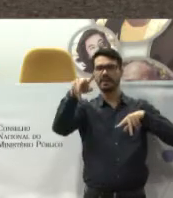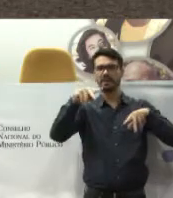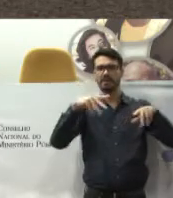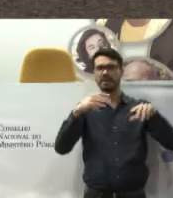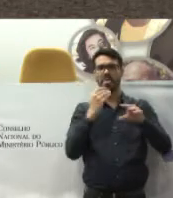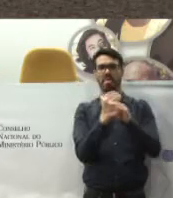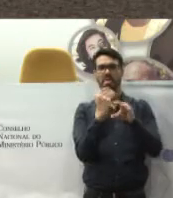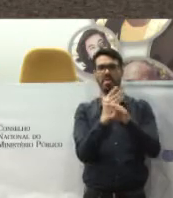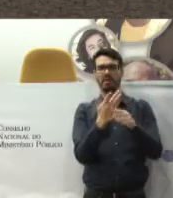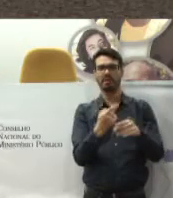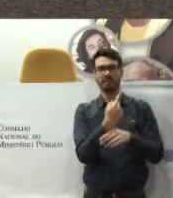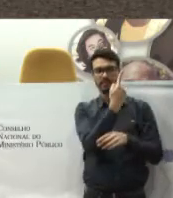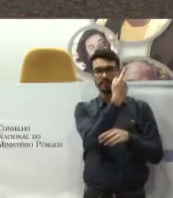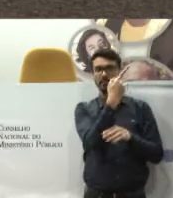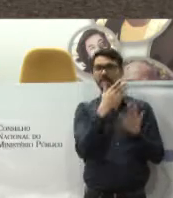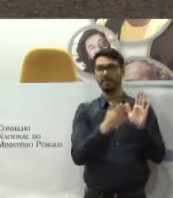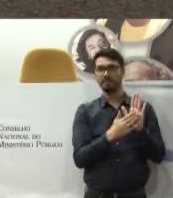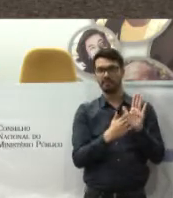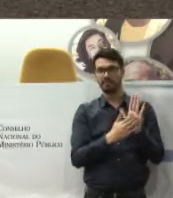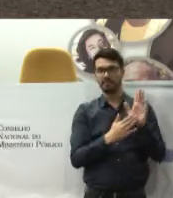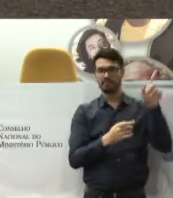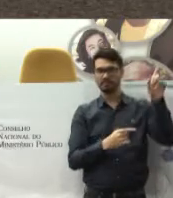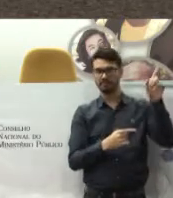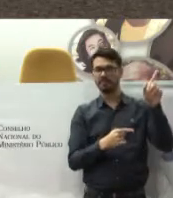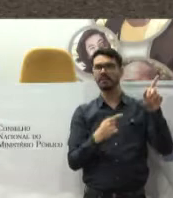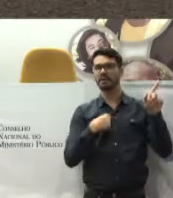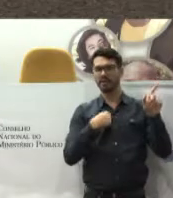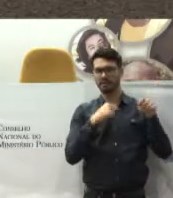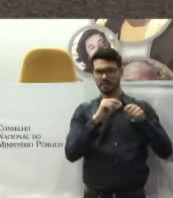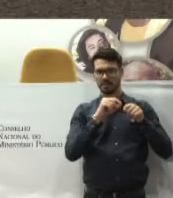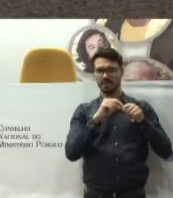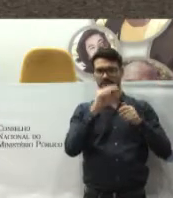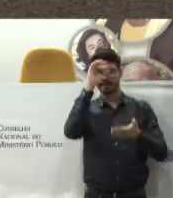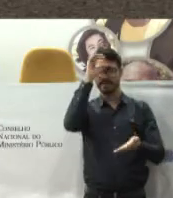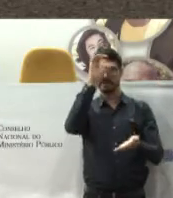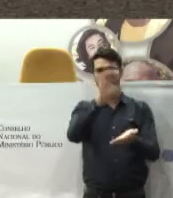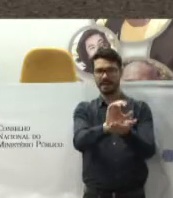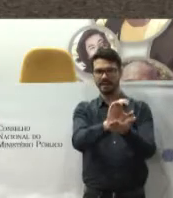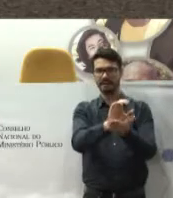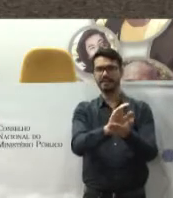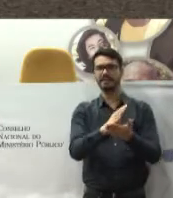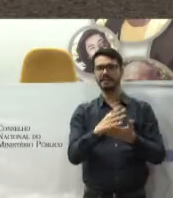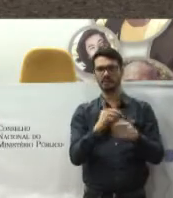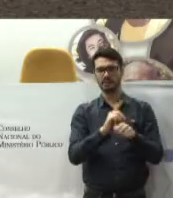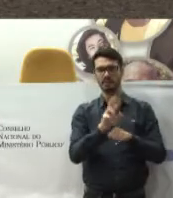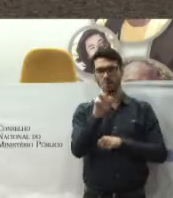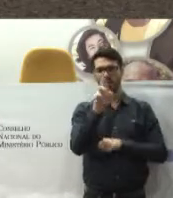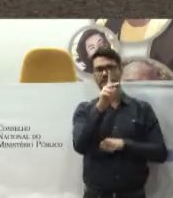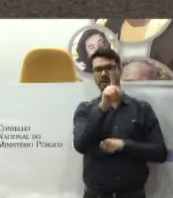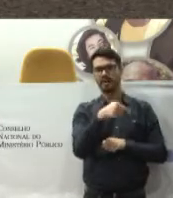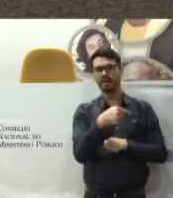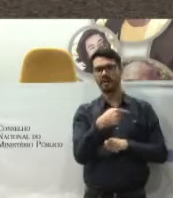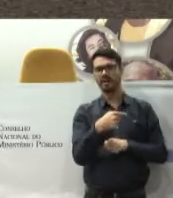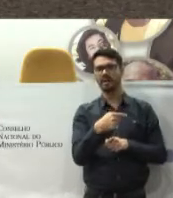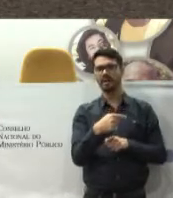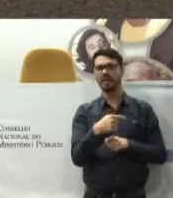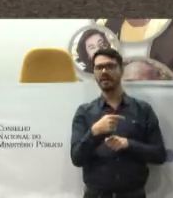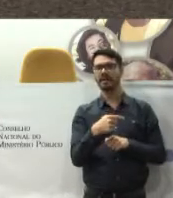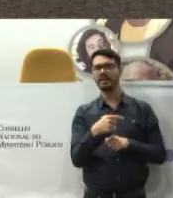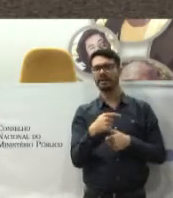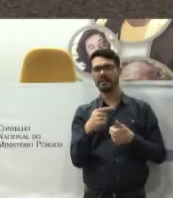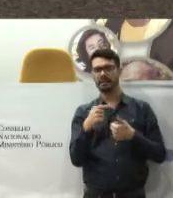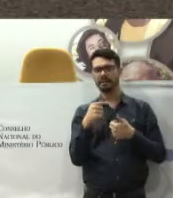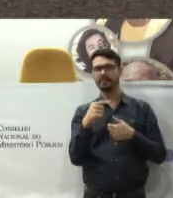minha primeira proposta, e essa foi a proposta que eu fiz na minha tese de doutorado, é fazer uma classificação de